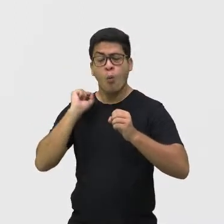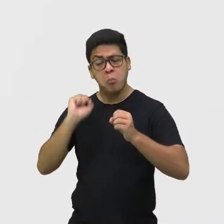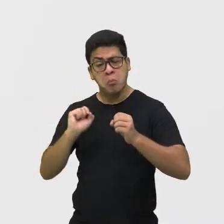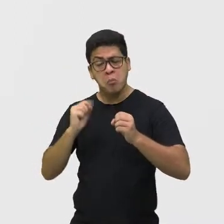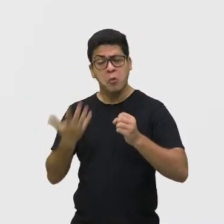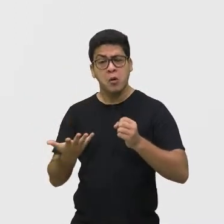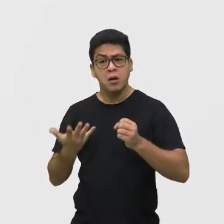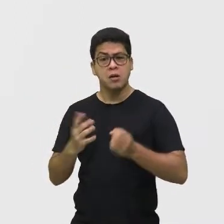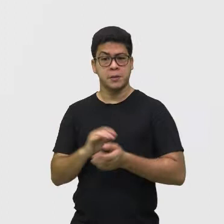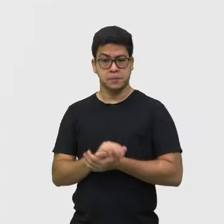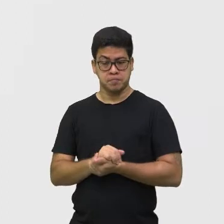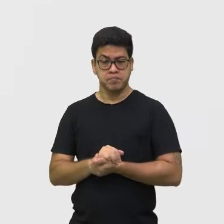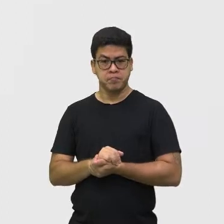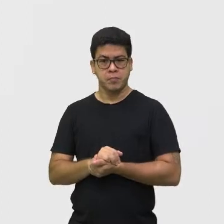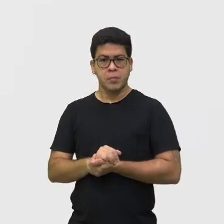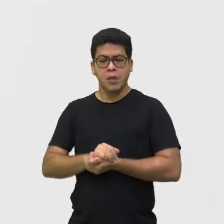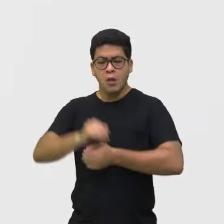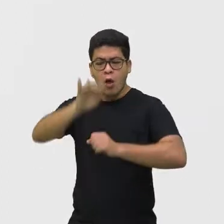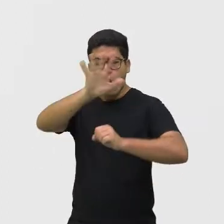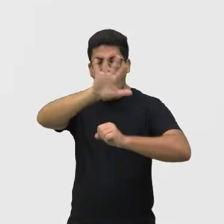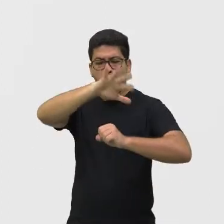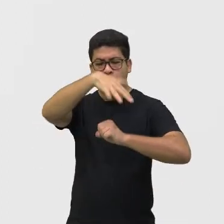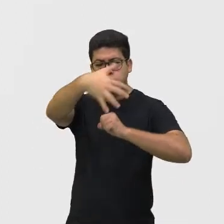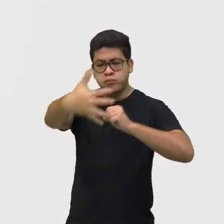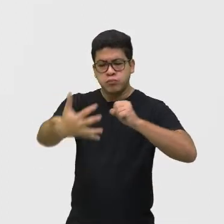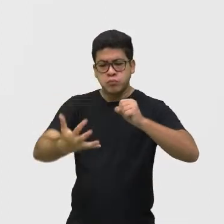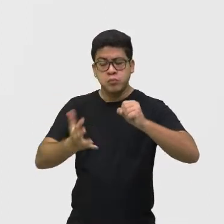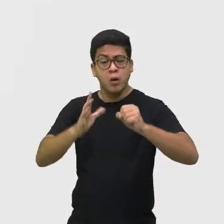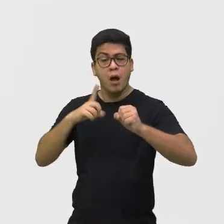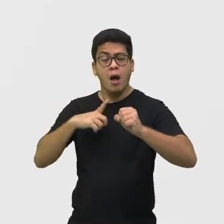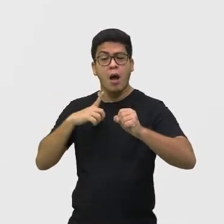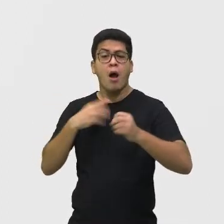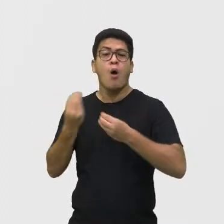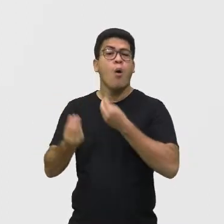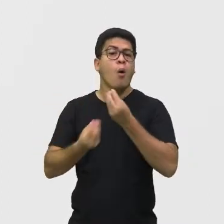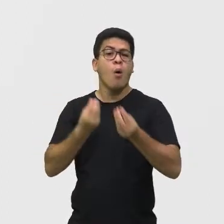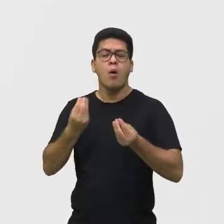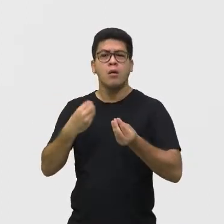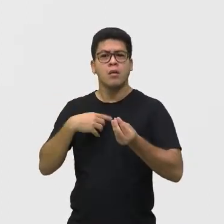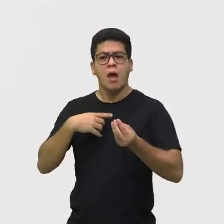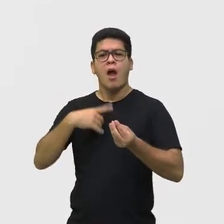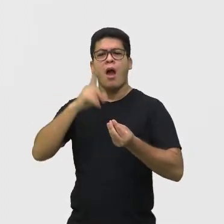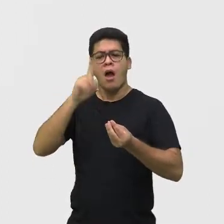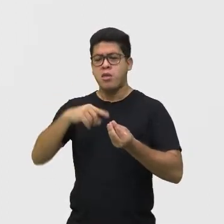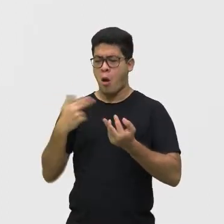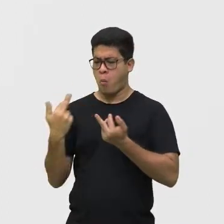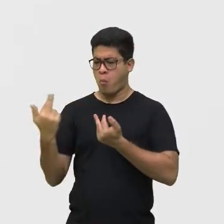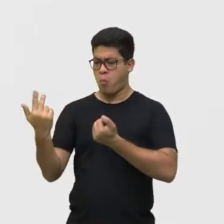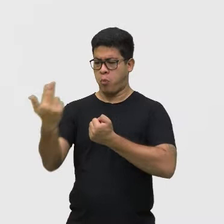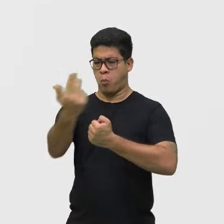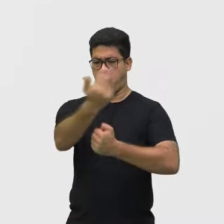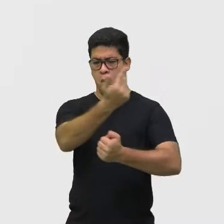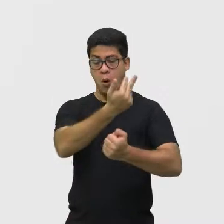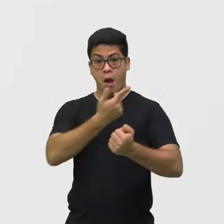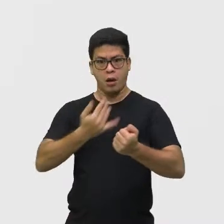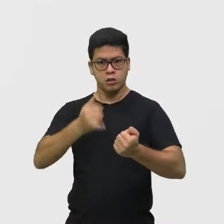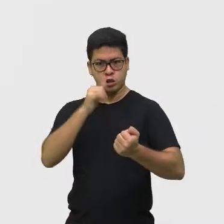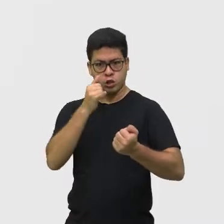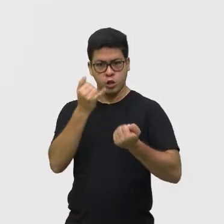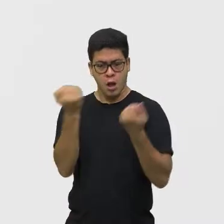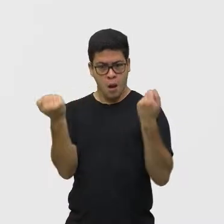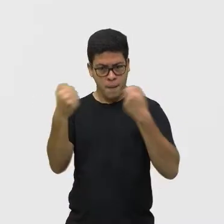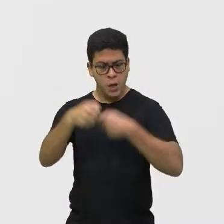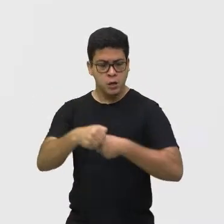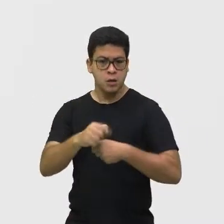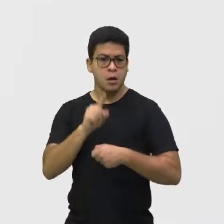Então, essas superfícies nas quais todos os pontos apresentam o mesmo potencial elétrico, ou seja, suas linhas de